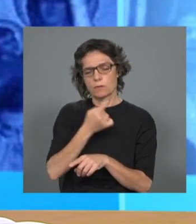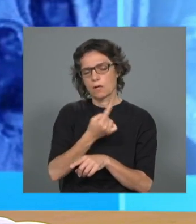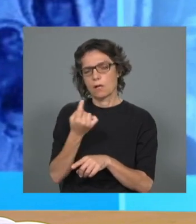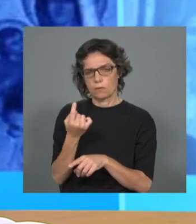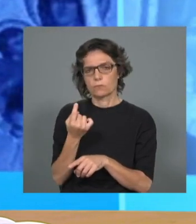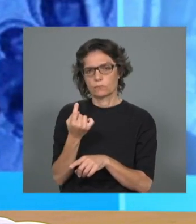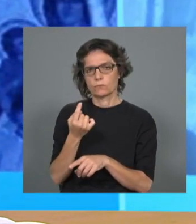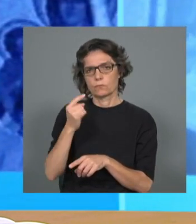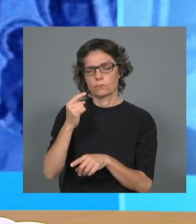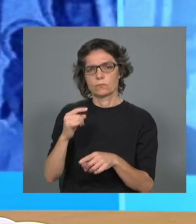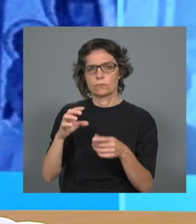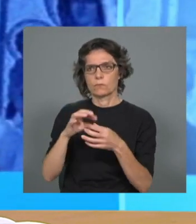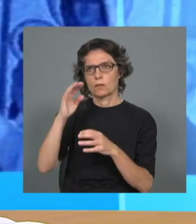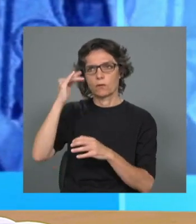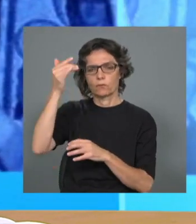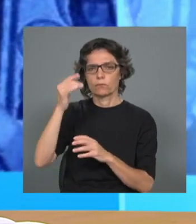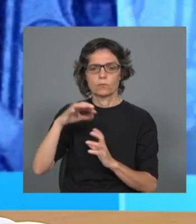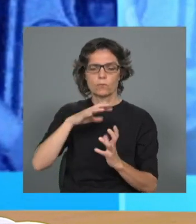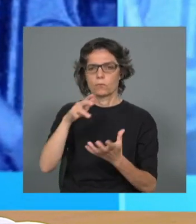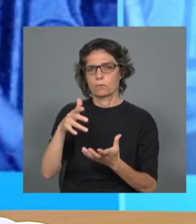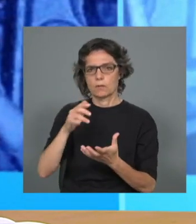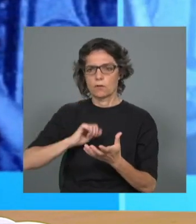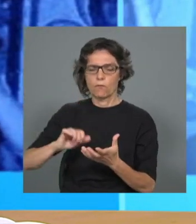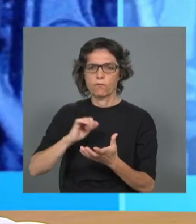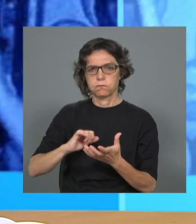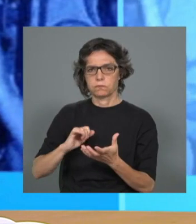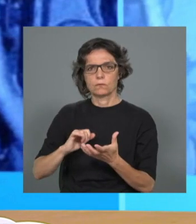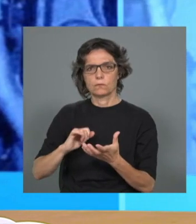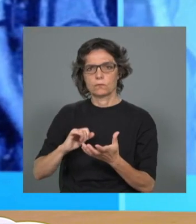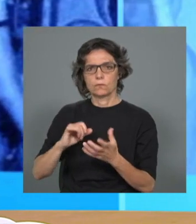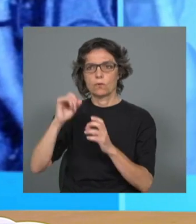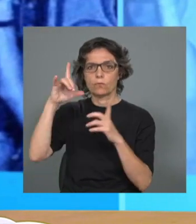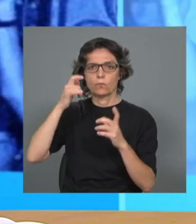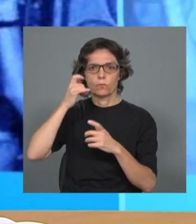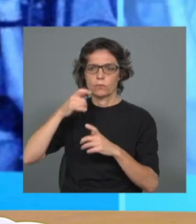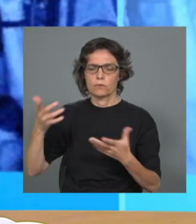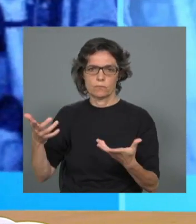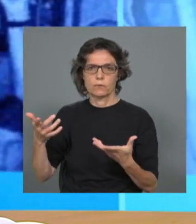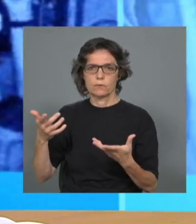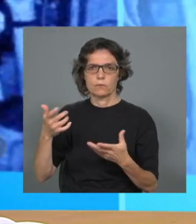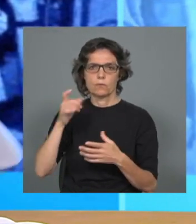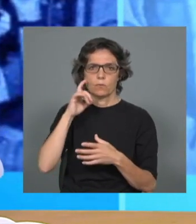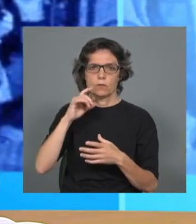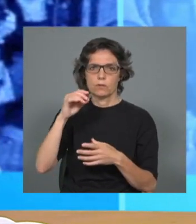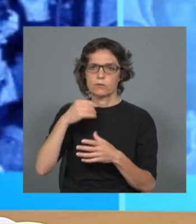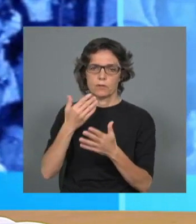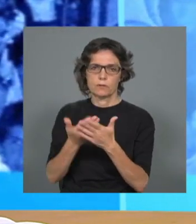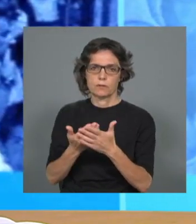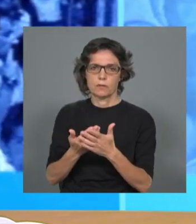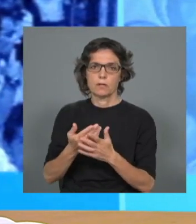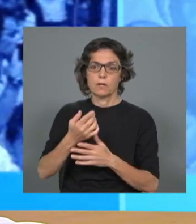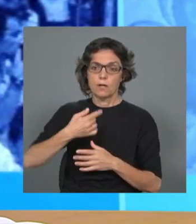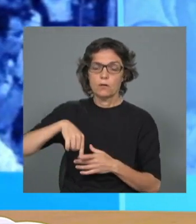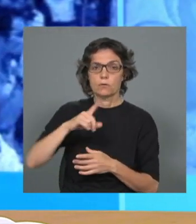com o futuro do planeta em que vivemos e com o futuro dos seres que vivem neste planeta, e nós, em especial, com